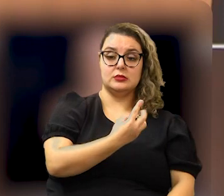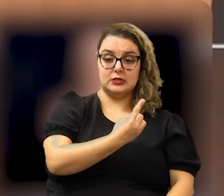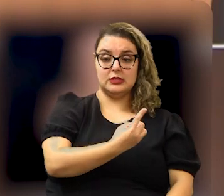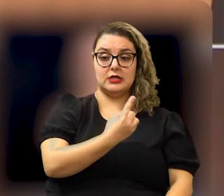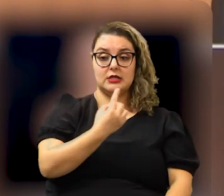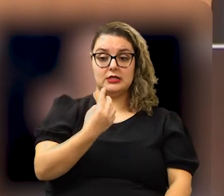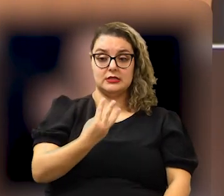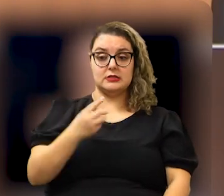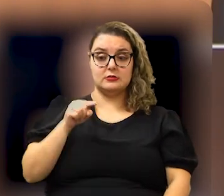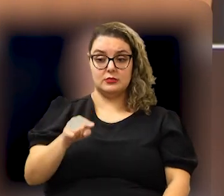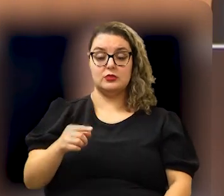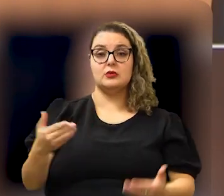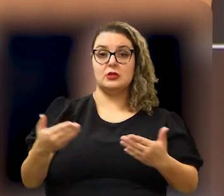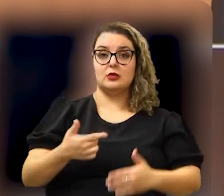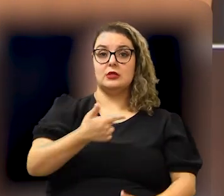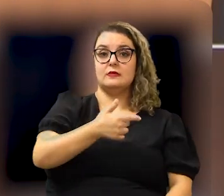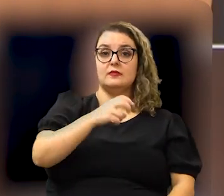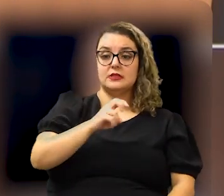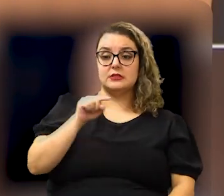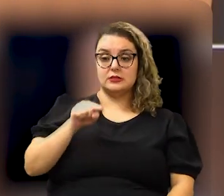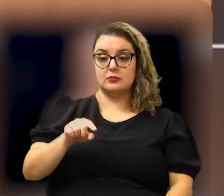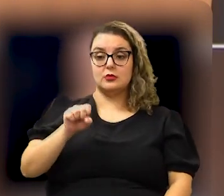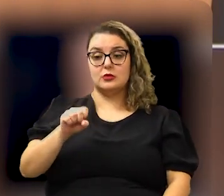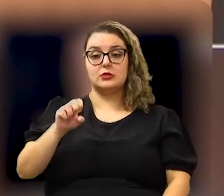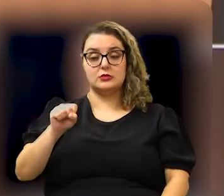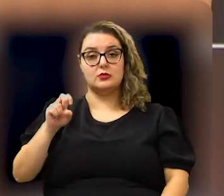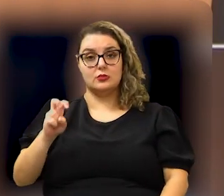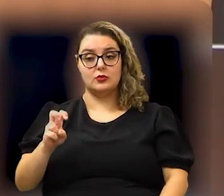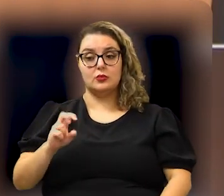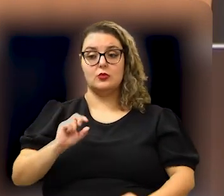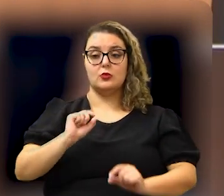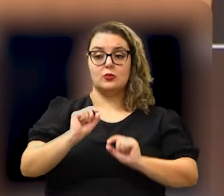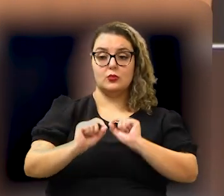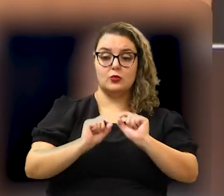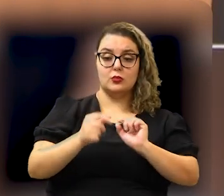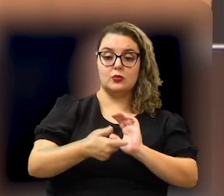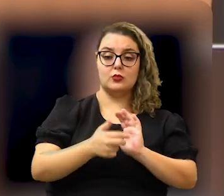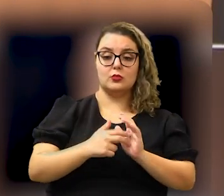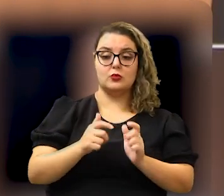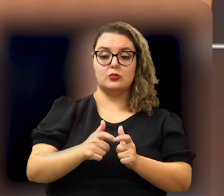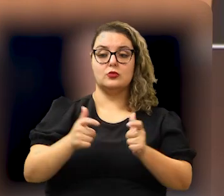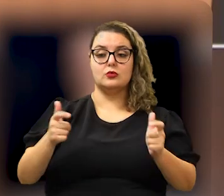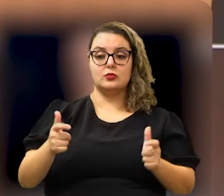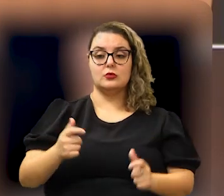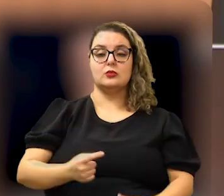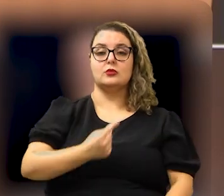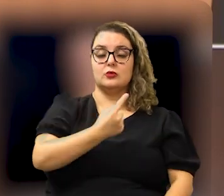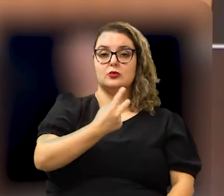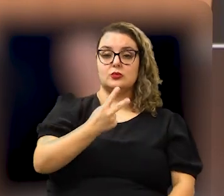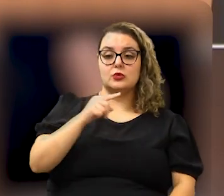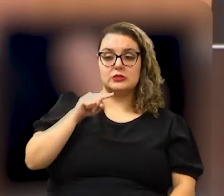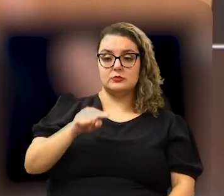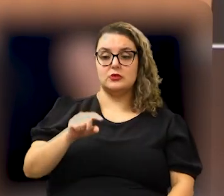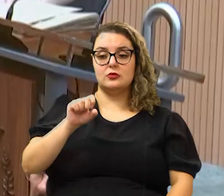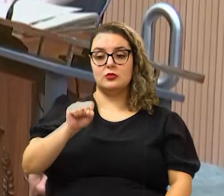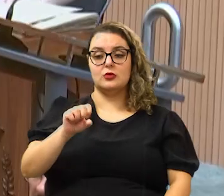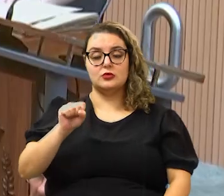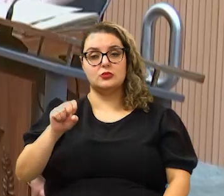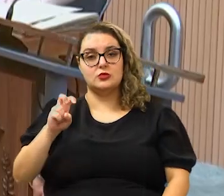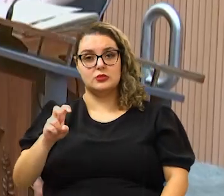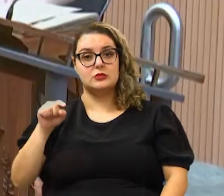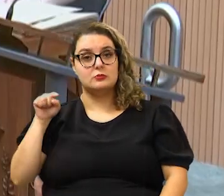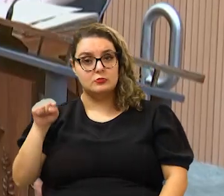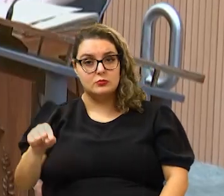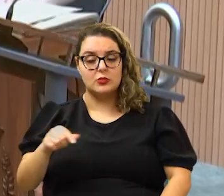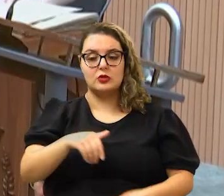12.885 votos aproximadamente, ou quase o dobro do que votou na última eleição. Então, minha gratidão. A